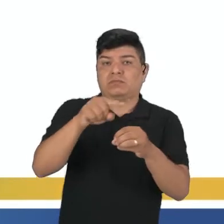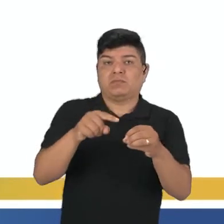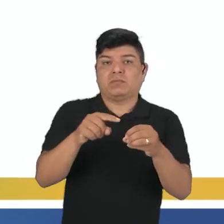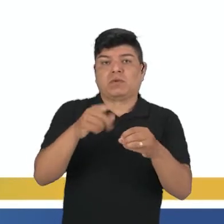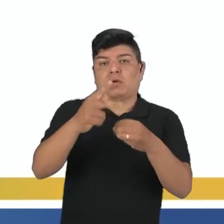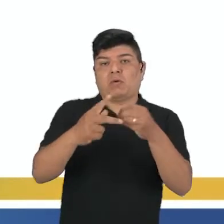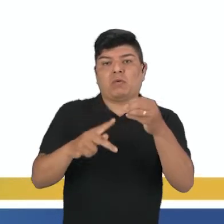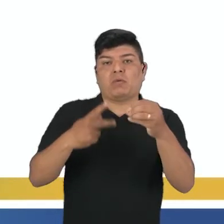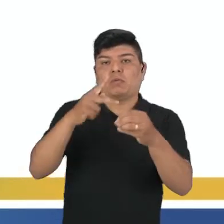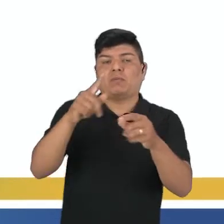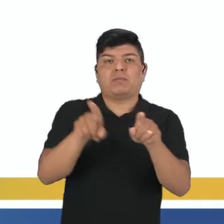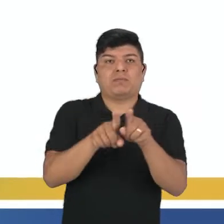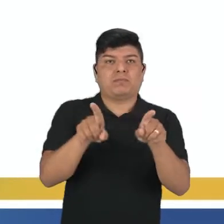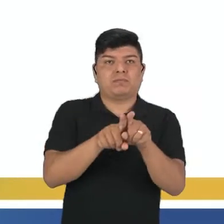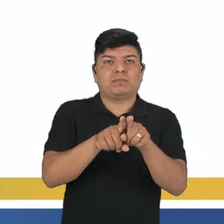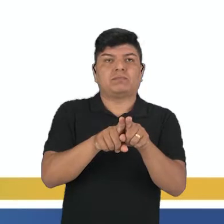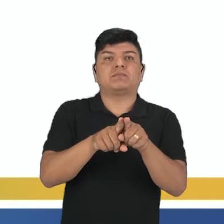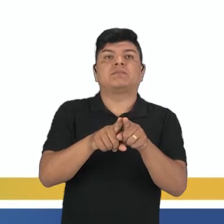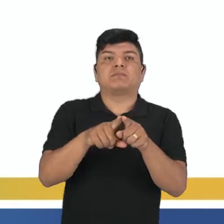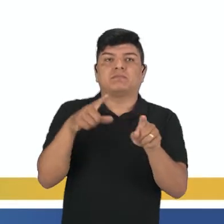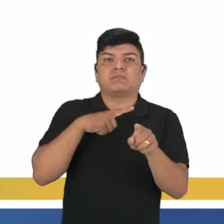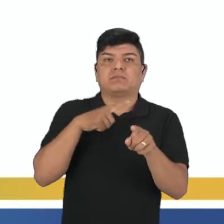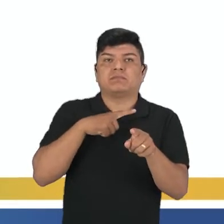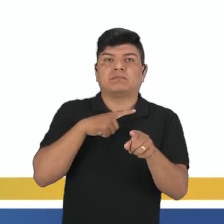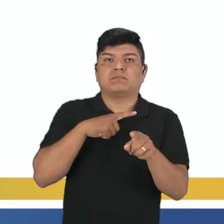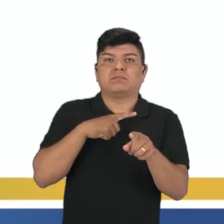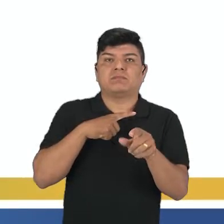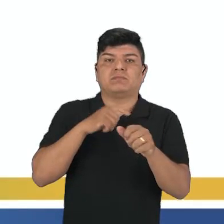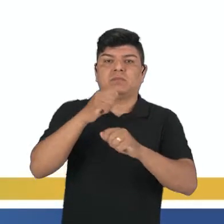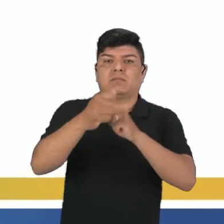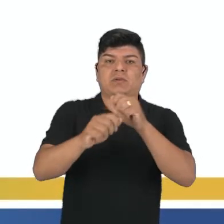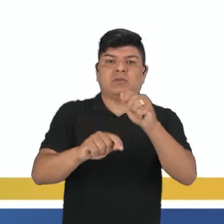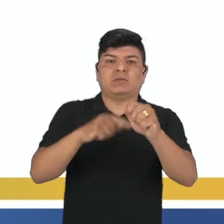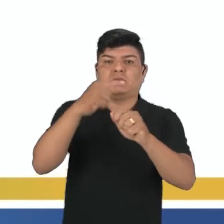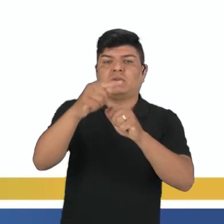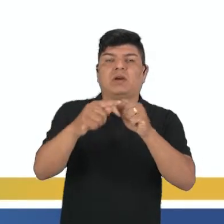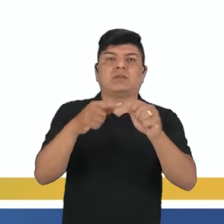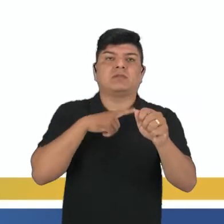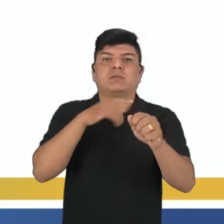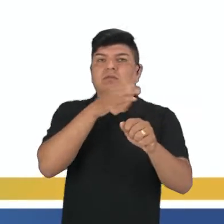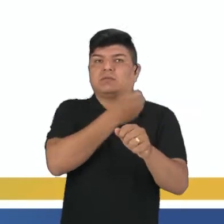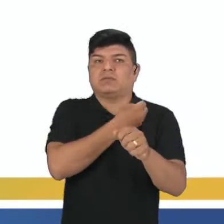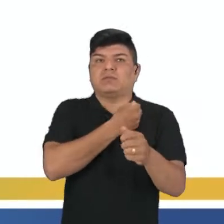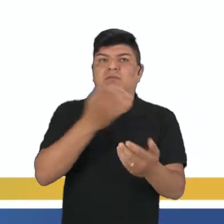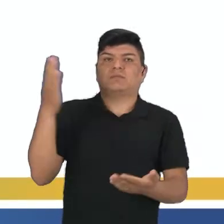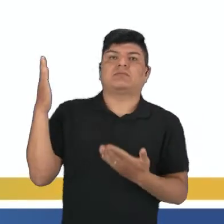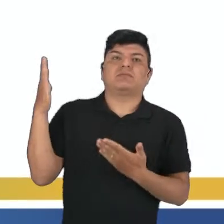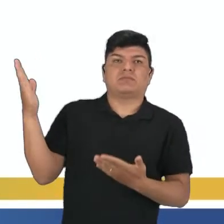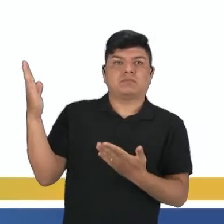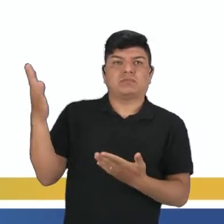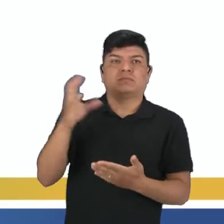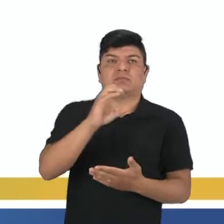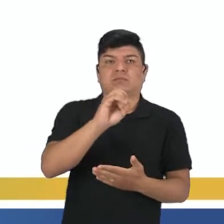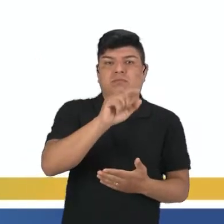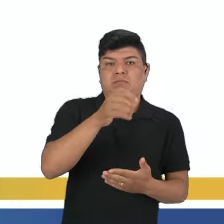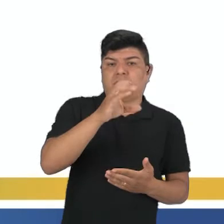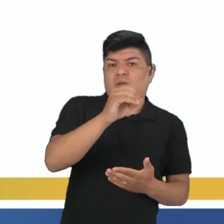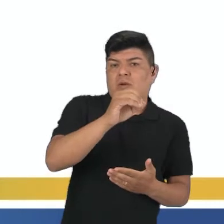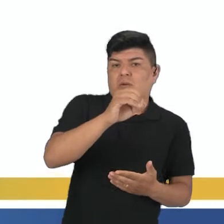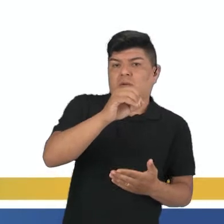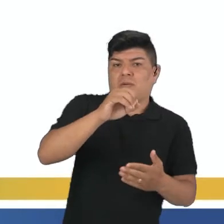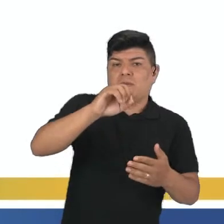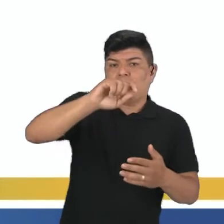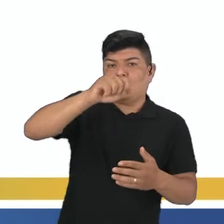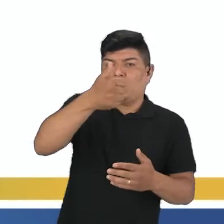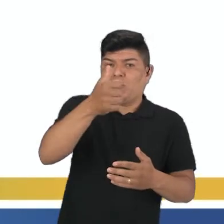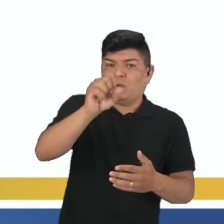de um próton, no caso, né, que são partículas subatômicas. Olha esse número aí, gente, 0, seguido de 18